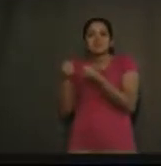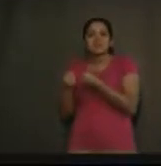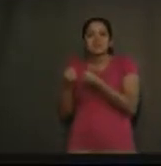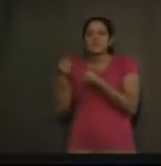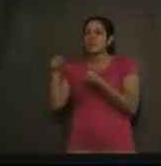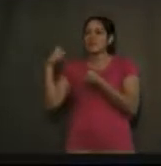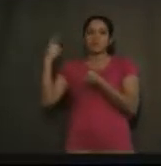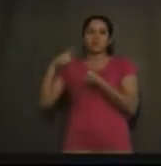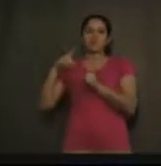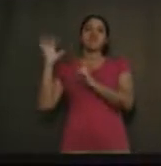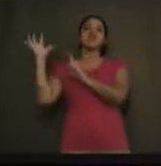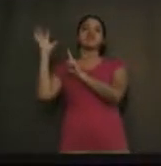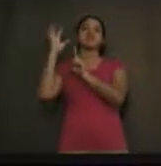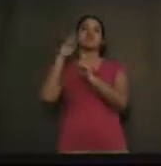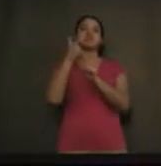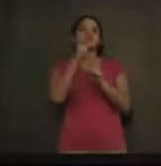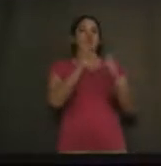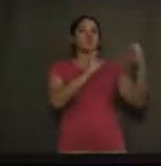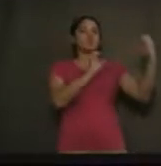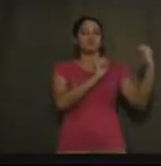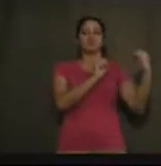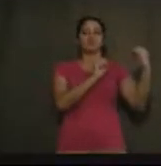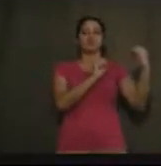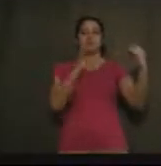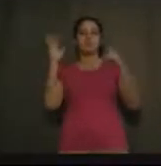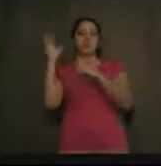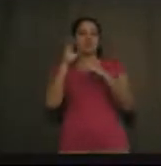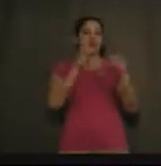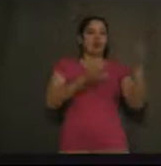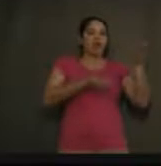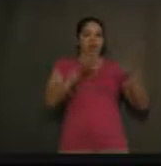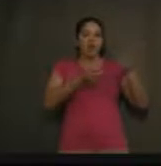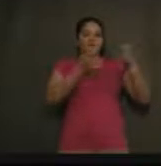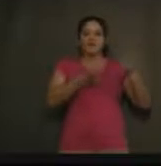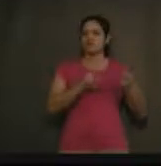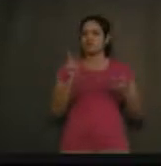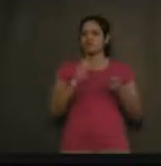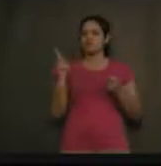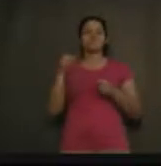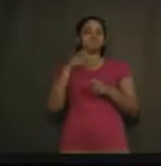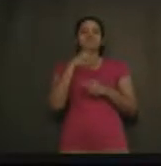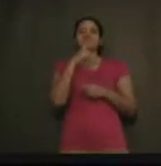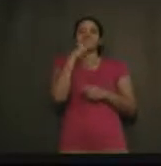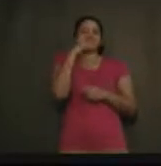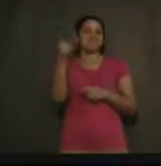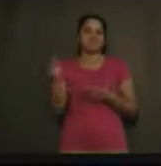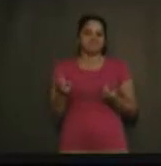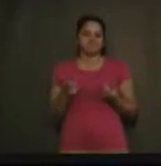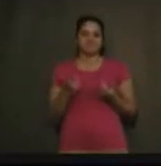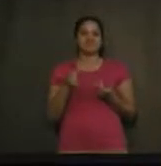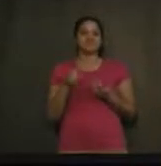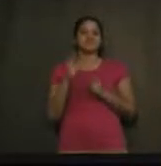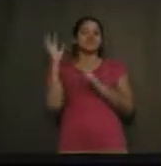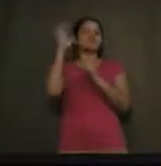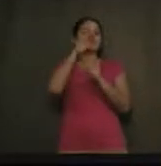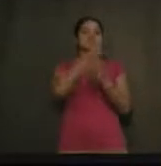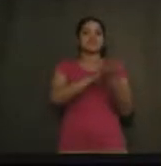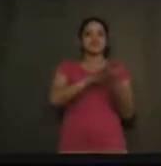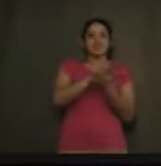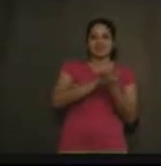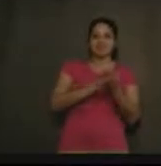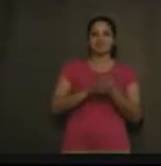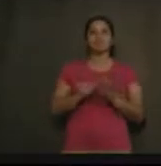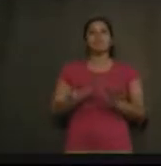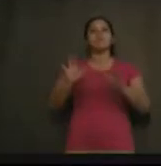dos outros dois corpos. Esse planeta aí não afeta o movimento do Sol nem de Júpiter, mas